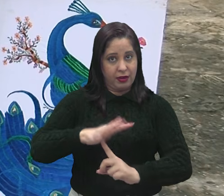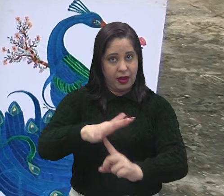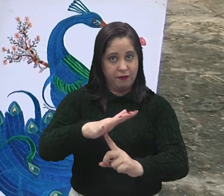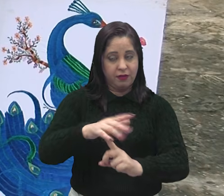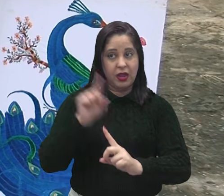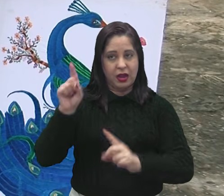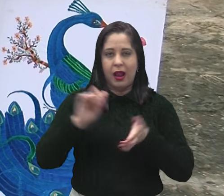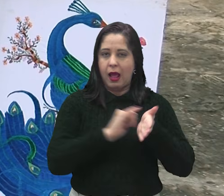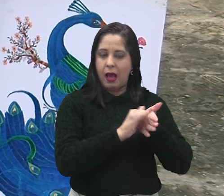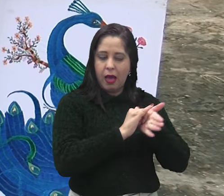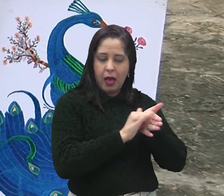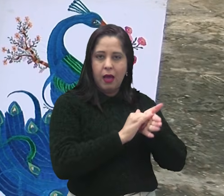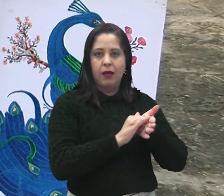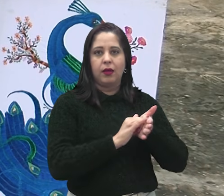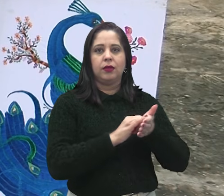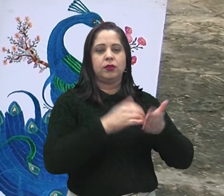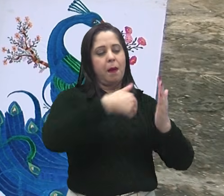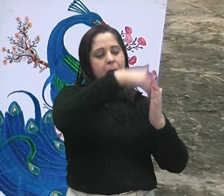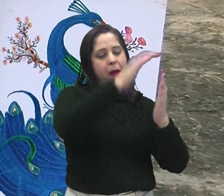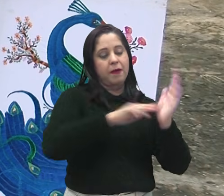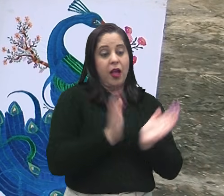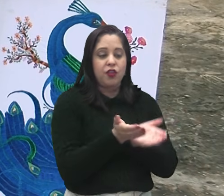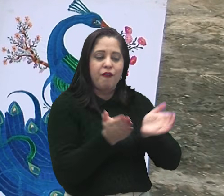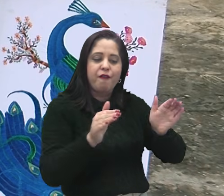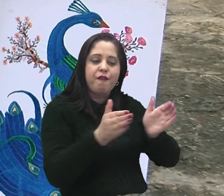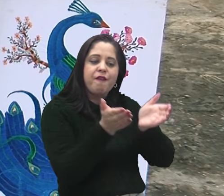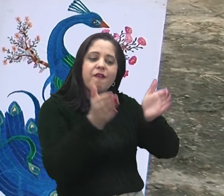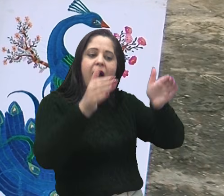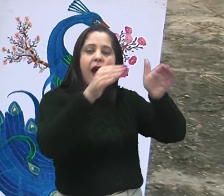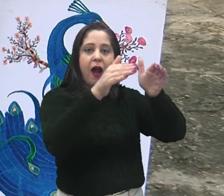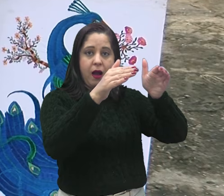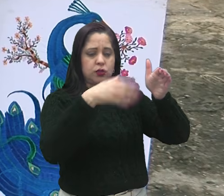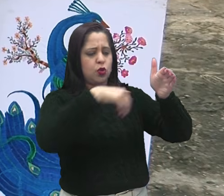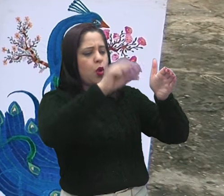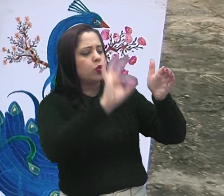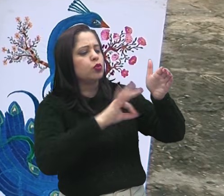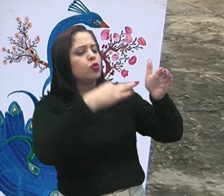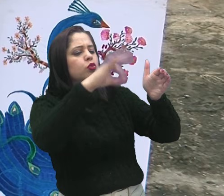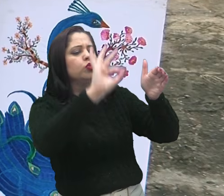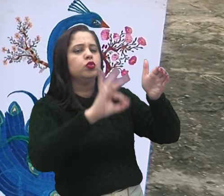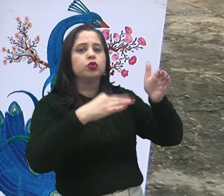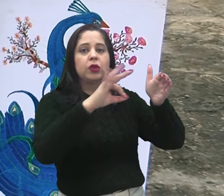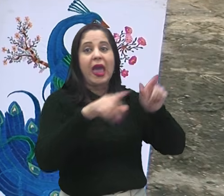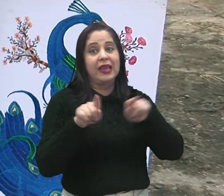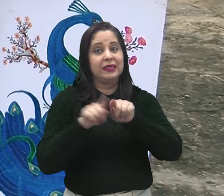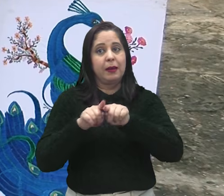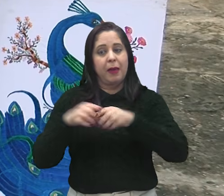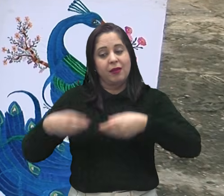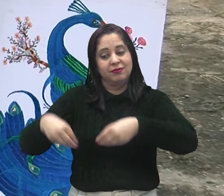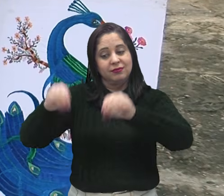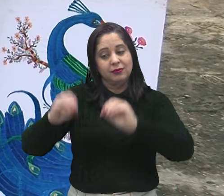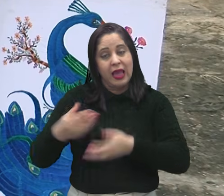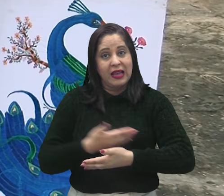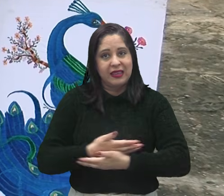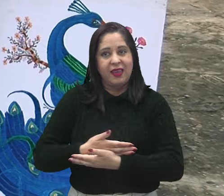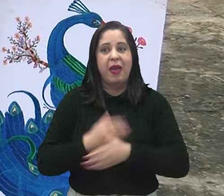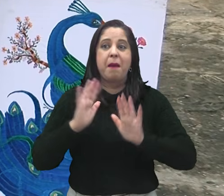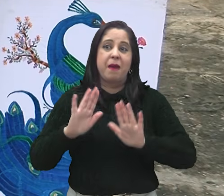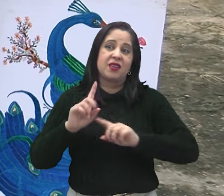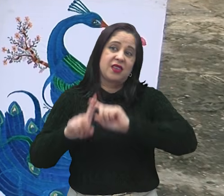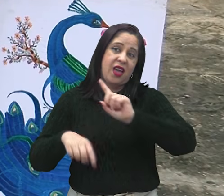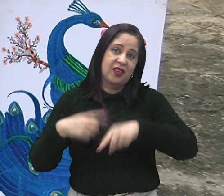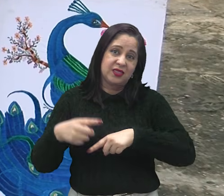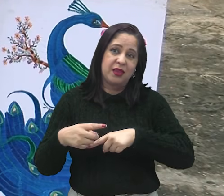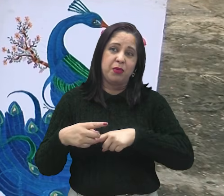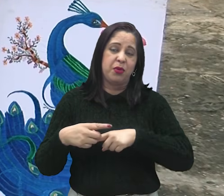pintada, vasos, e enxoval de bebê. Depois, quando eu não pude mais ir para São Paulo comprar a